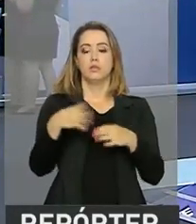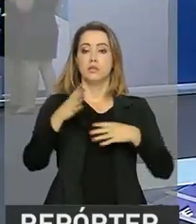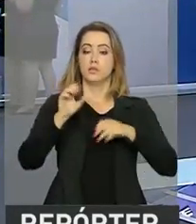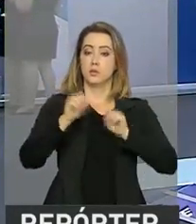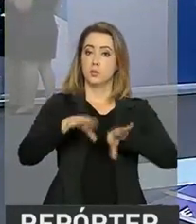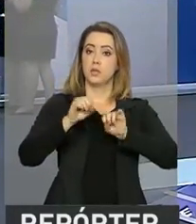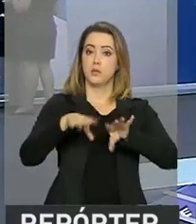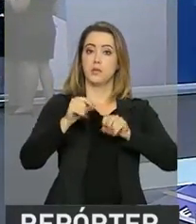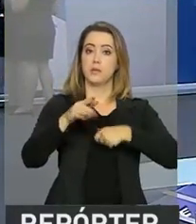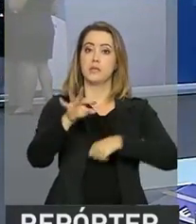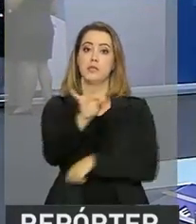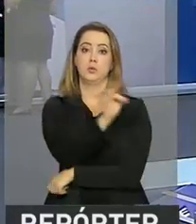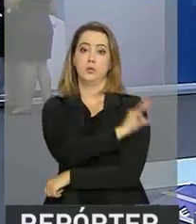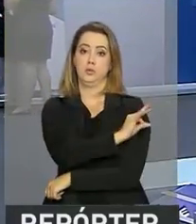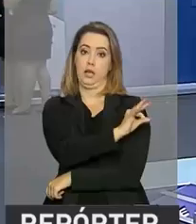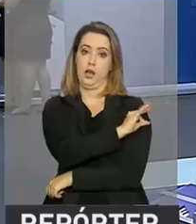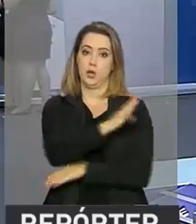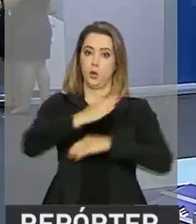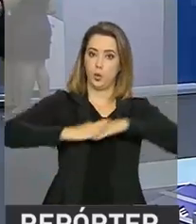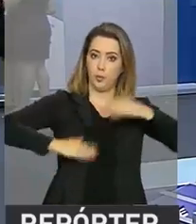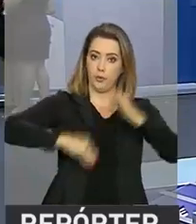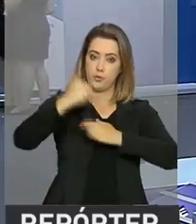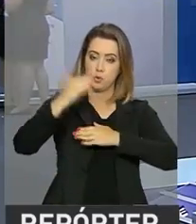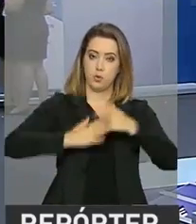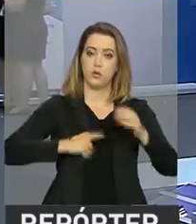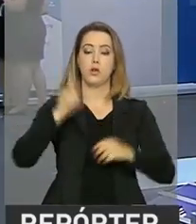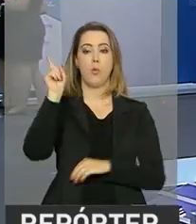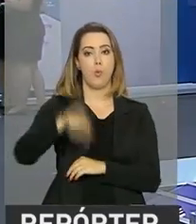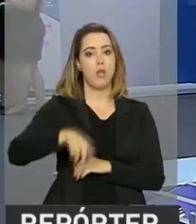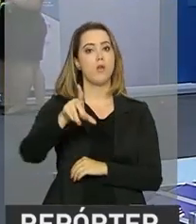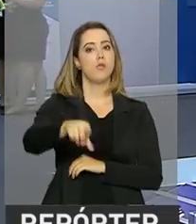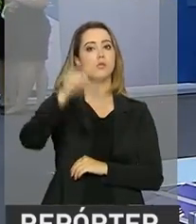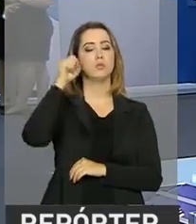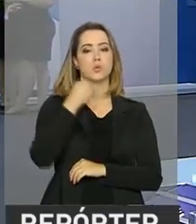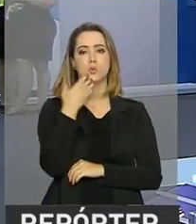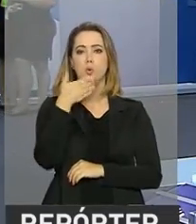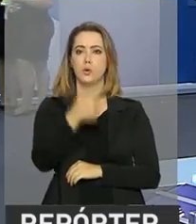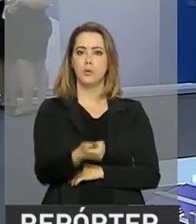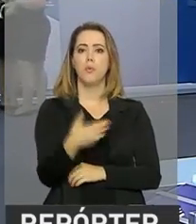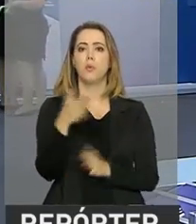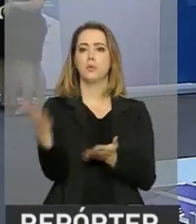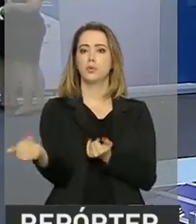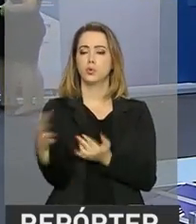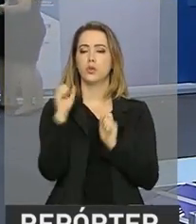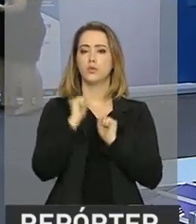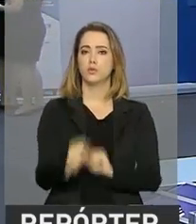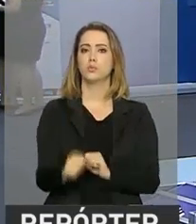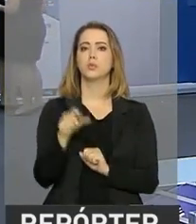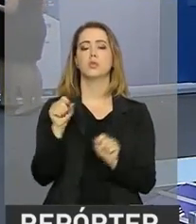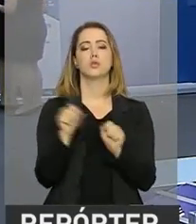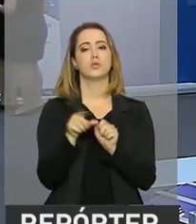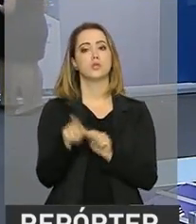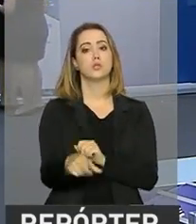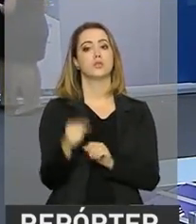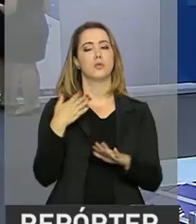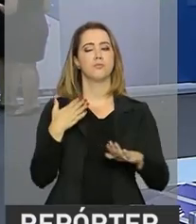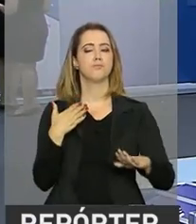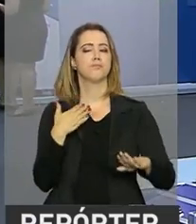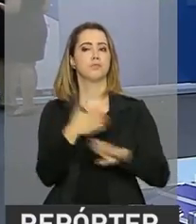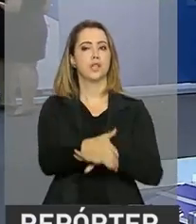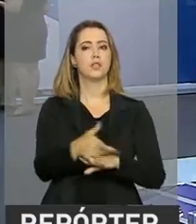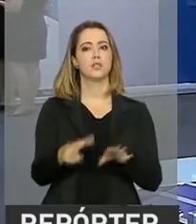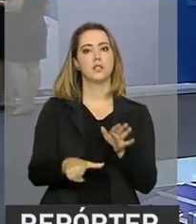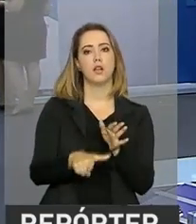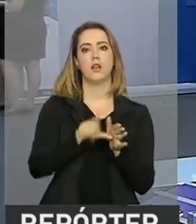profissional. A educação profissional é, sim, uma escolha boa que o jovem pode fazer vai entrar mais cedo no mercado